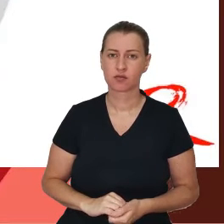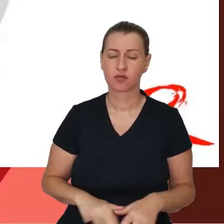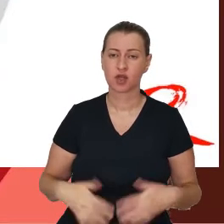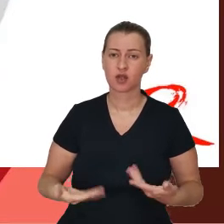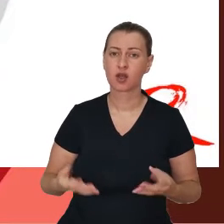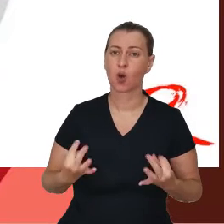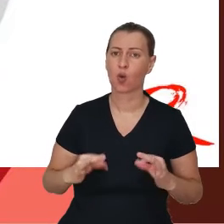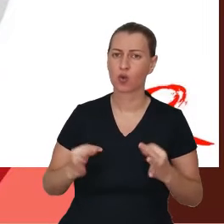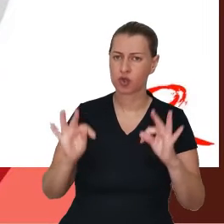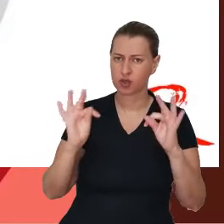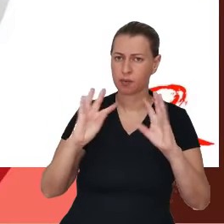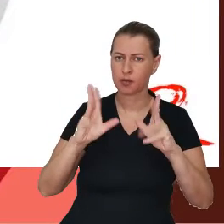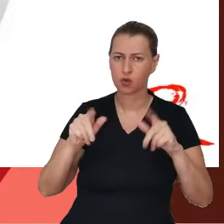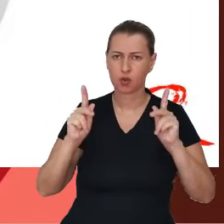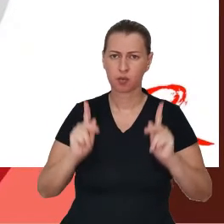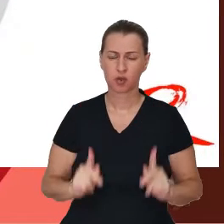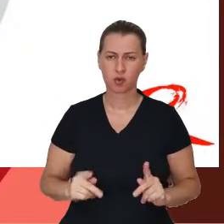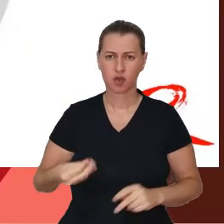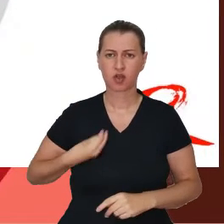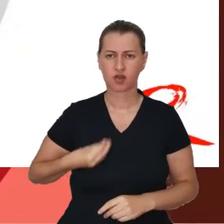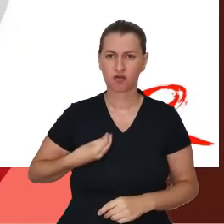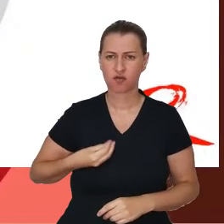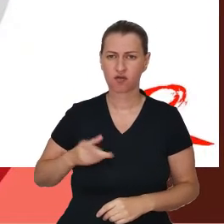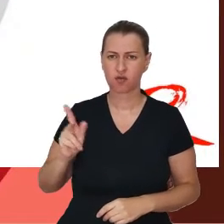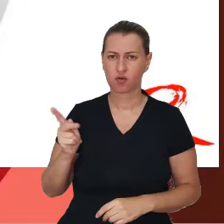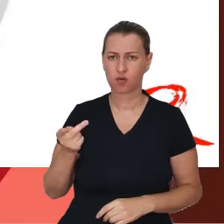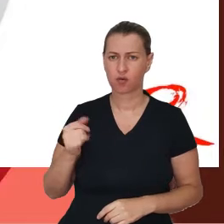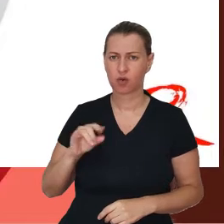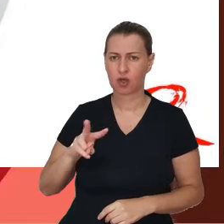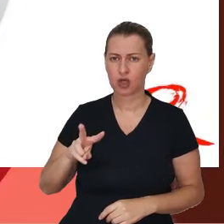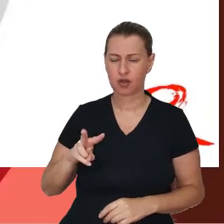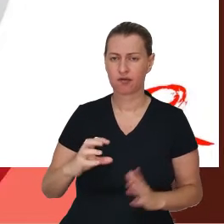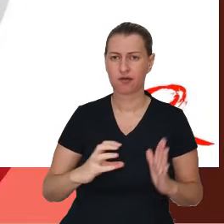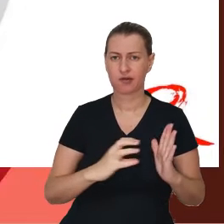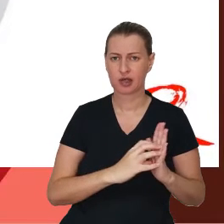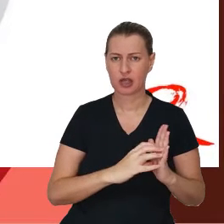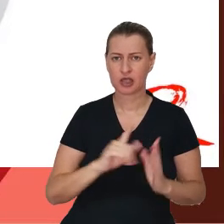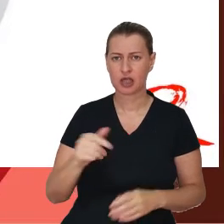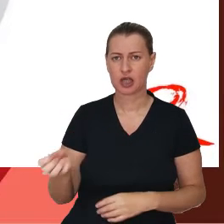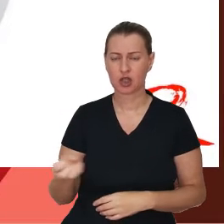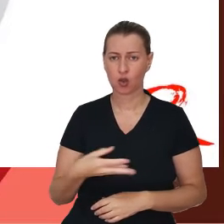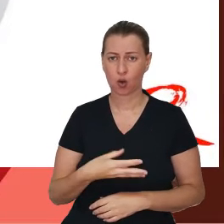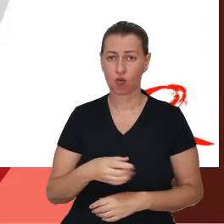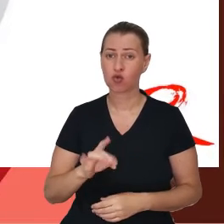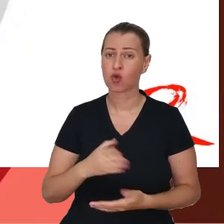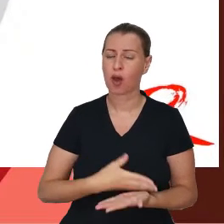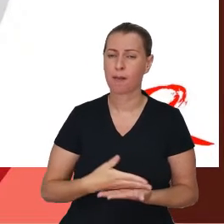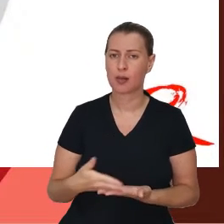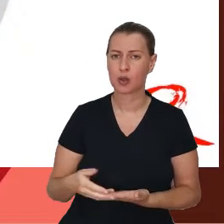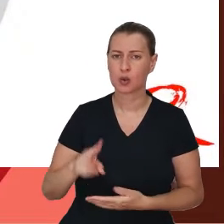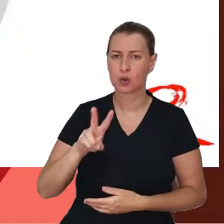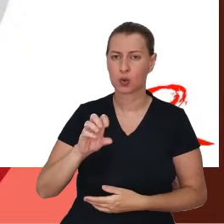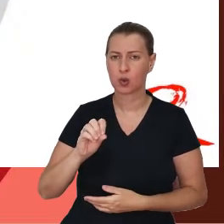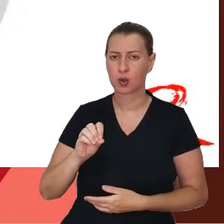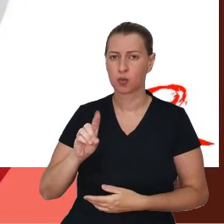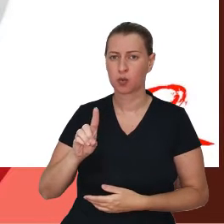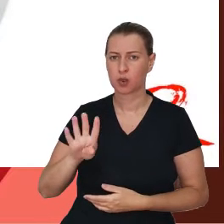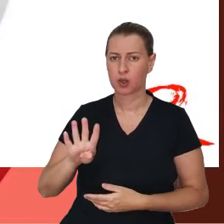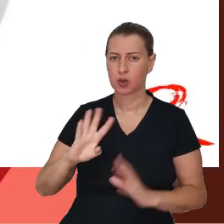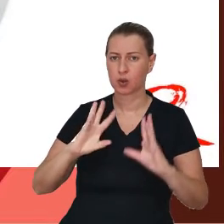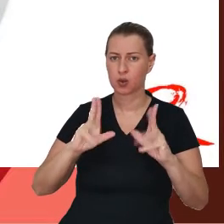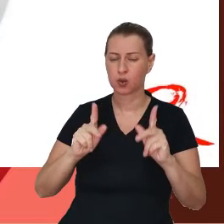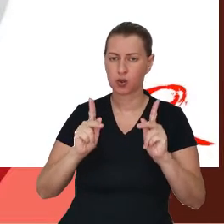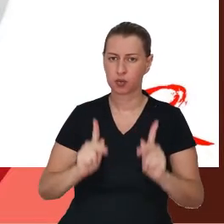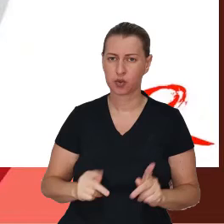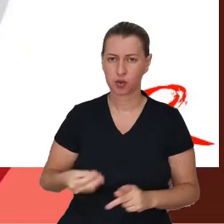O tratamento de todas as pessoas que vivem com HIV/AIDS, isso é relativamente novo. Só a partir de 2014, todas as